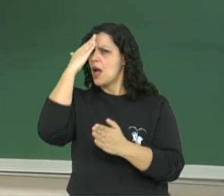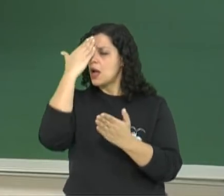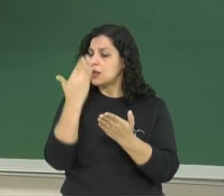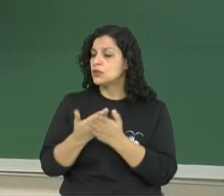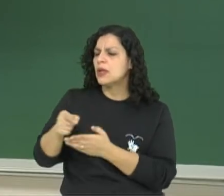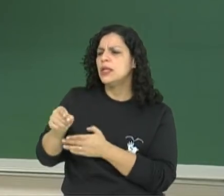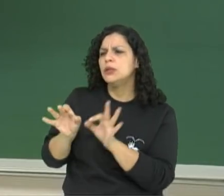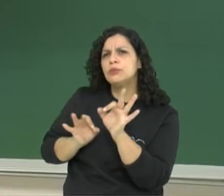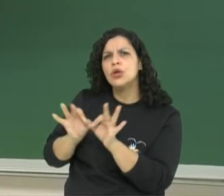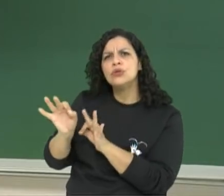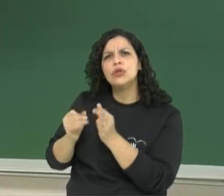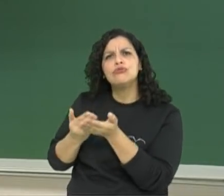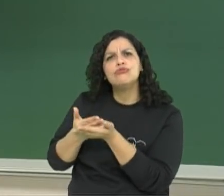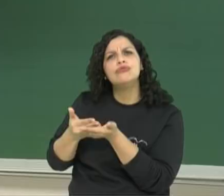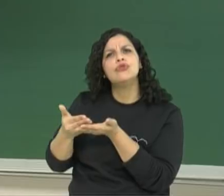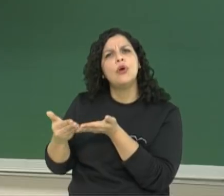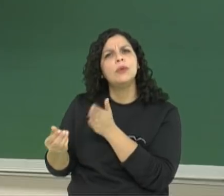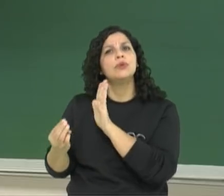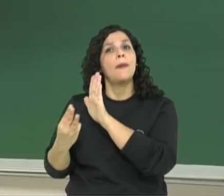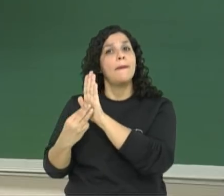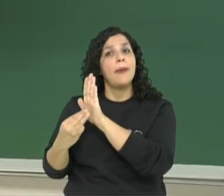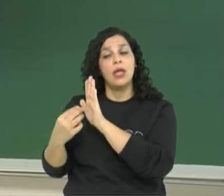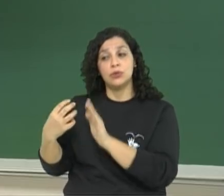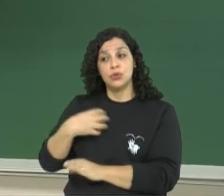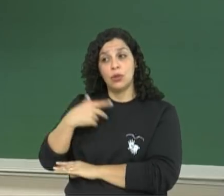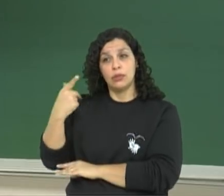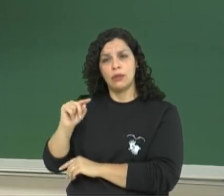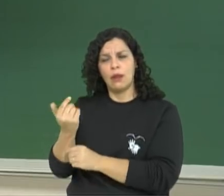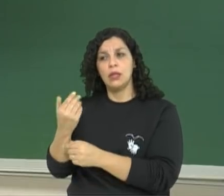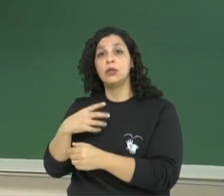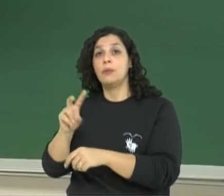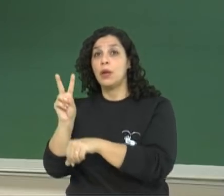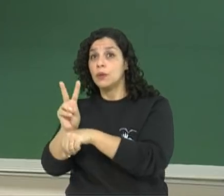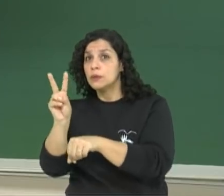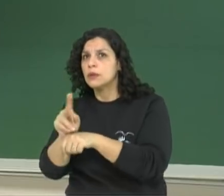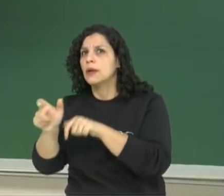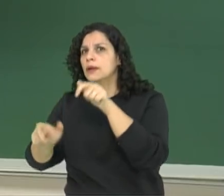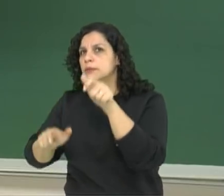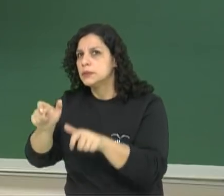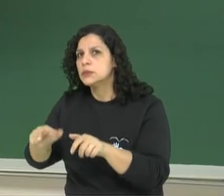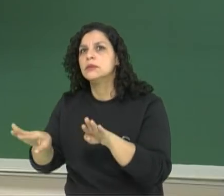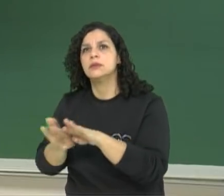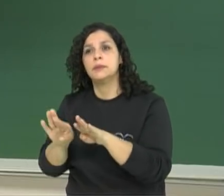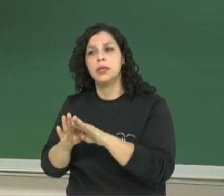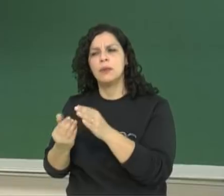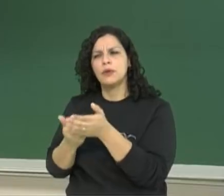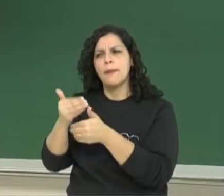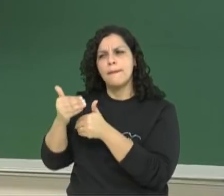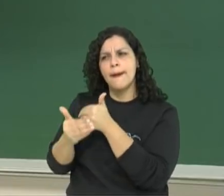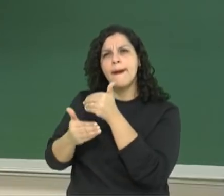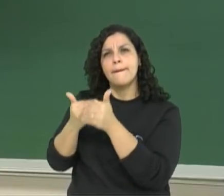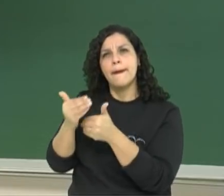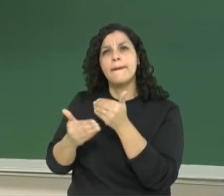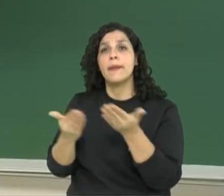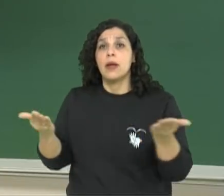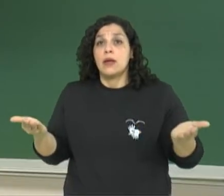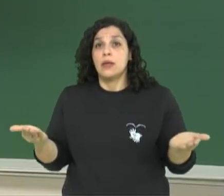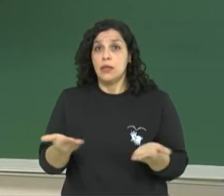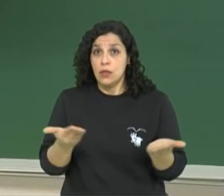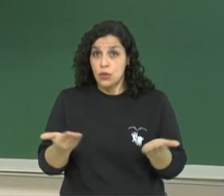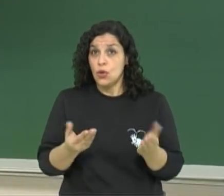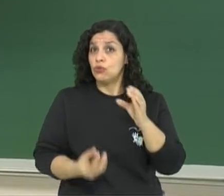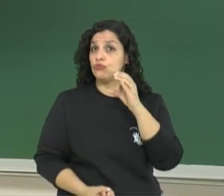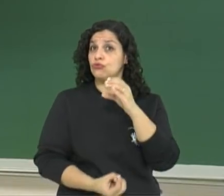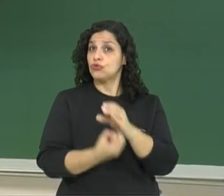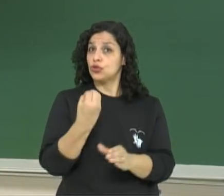partir desse método, né, dessa proteção que os tailandeses desenvolveram, é que foi se criando, foi